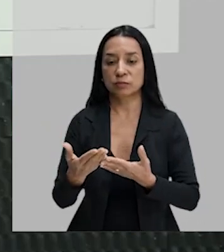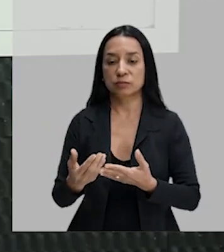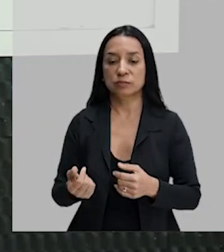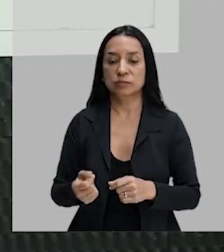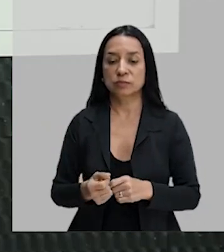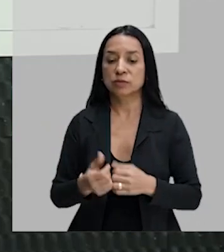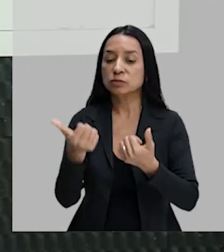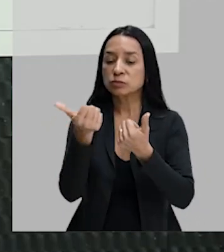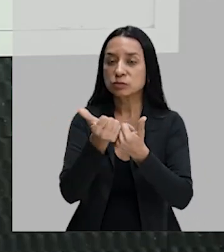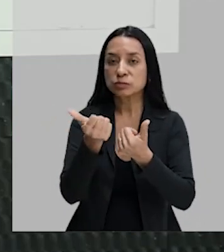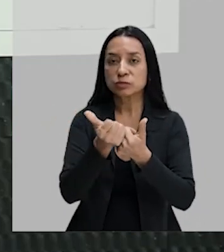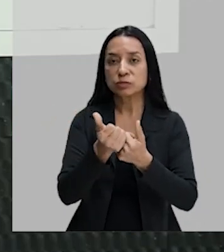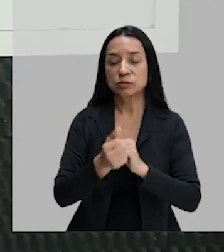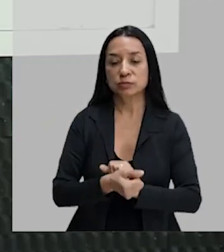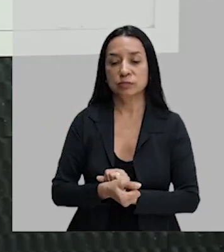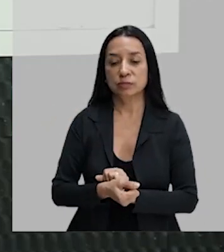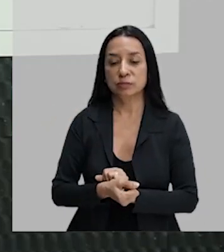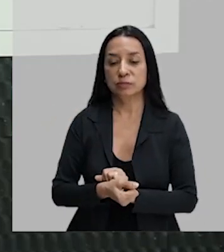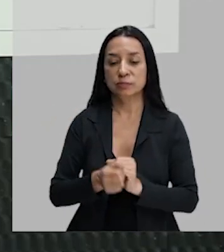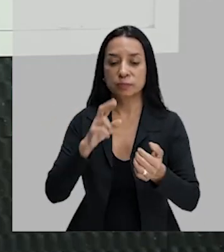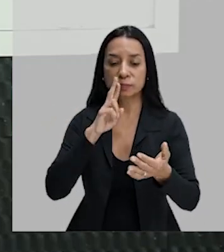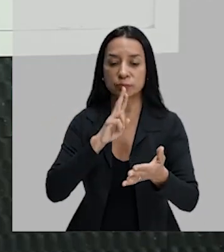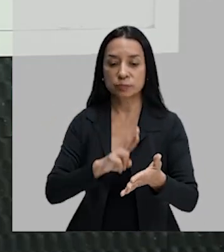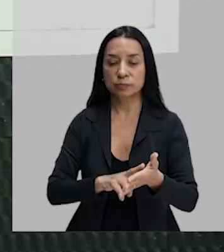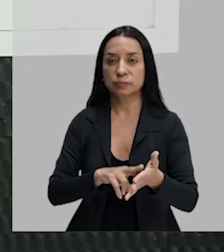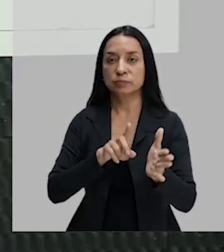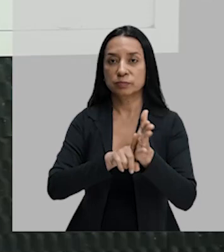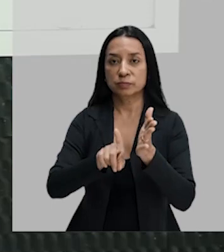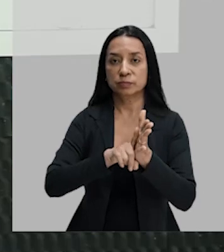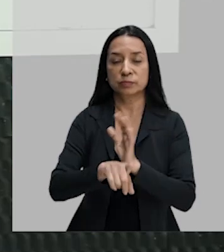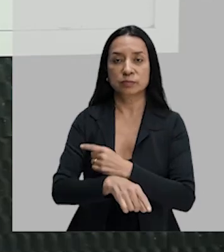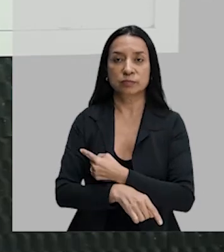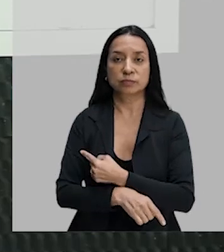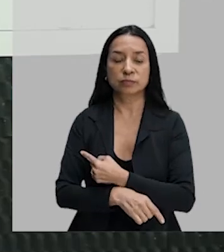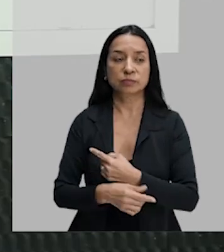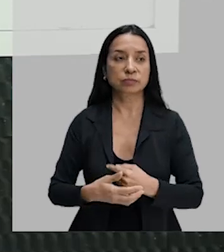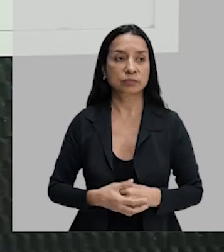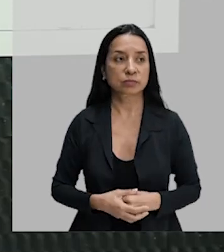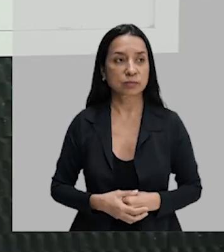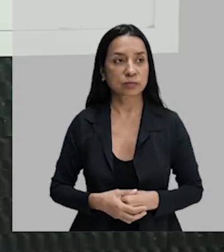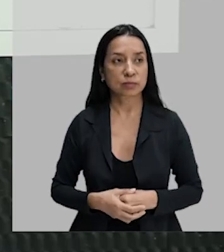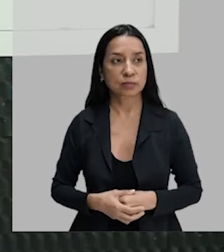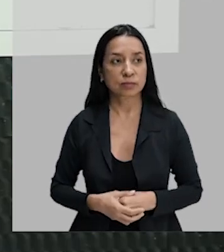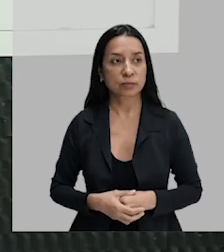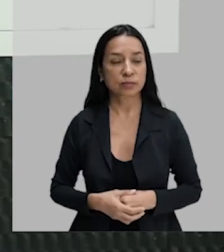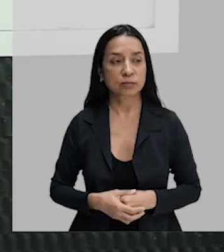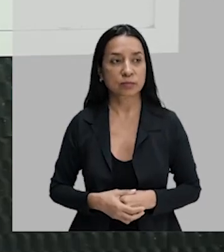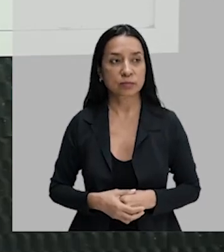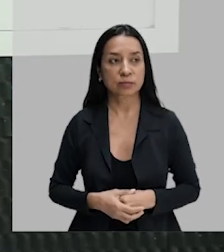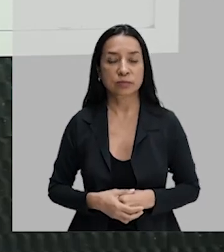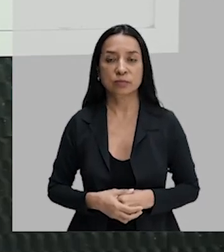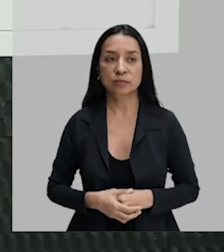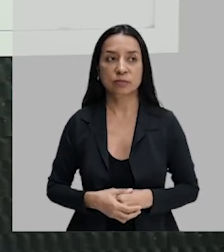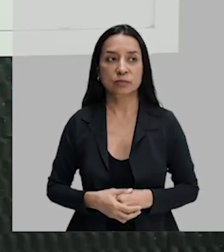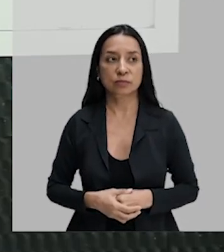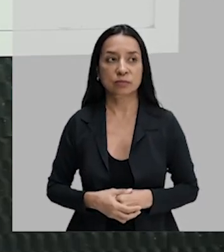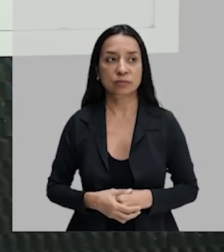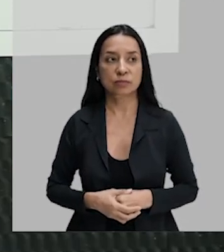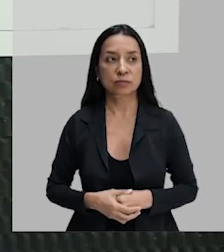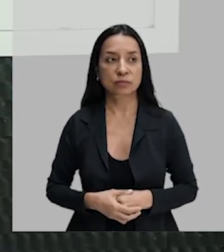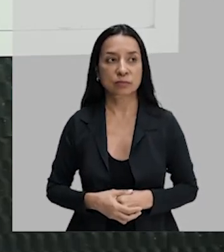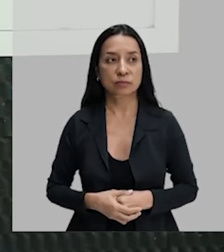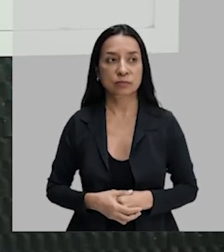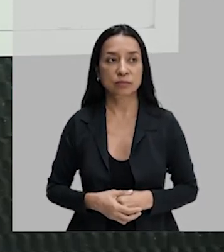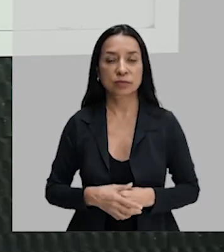substituir aí para poder resolver a questão então no caso esse determinante aqui vai ser igual